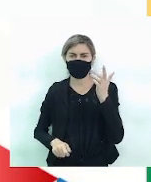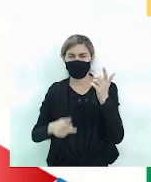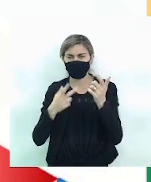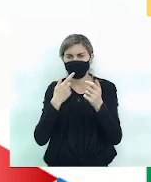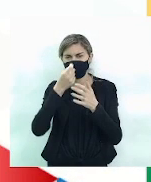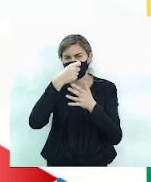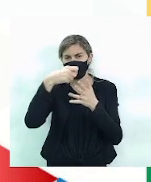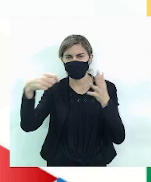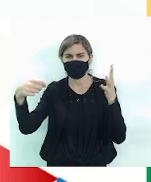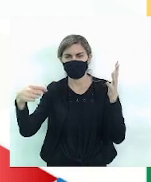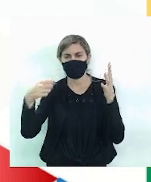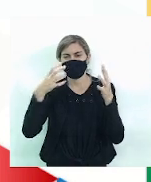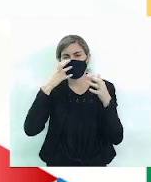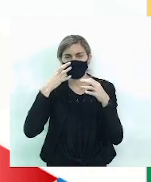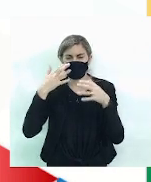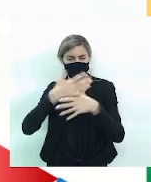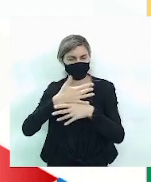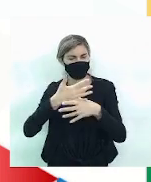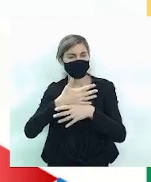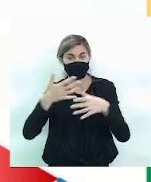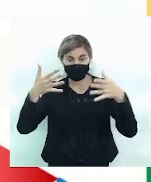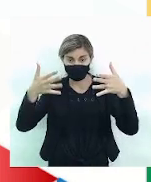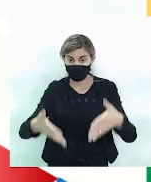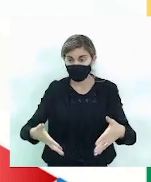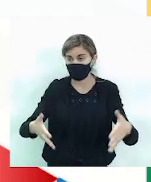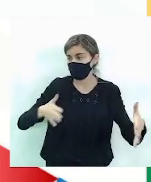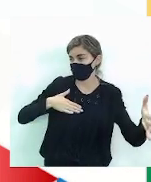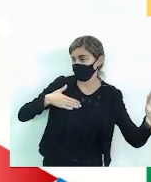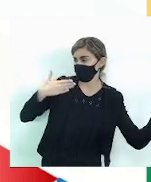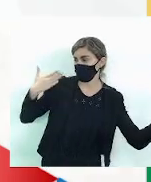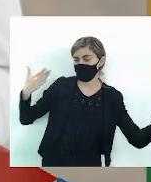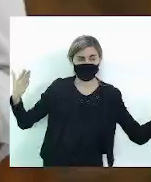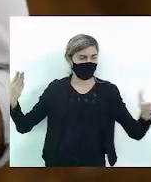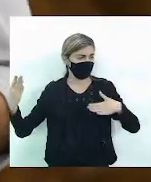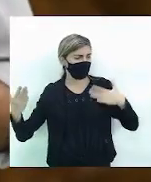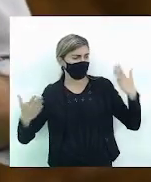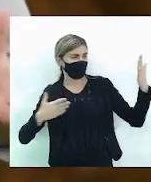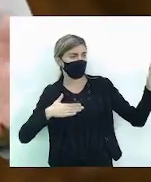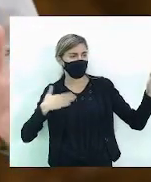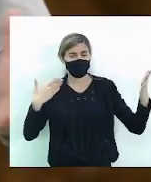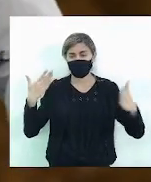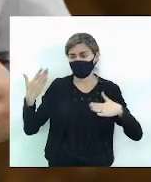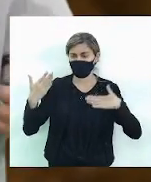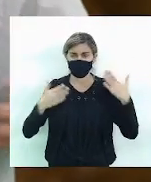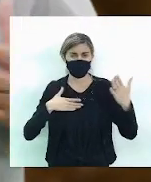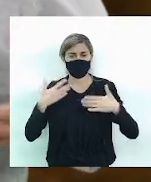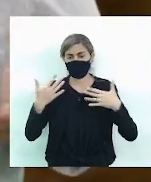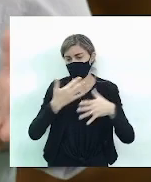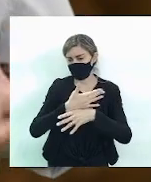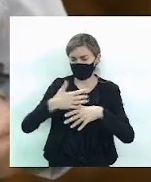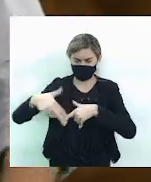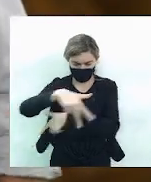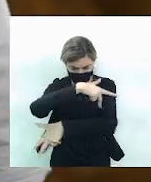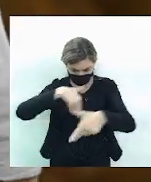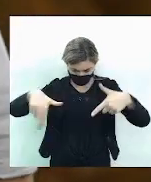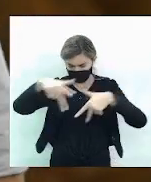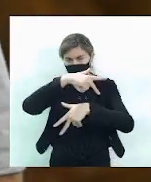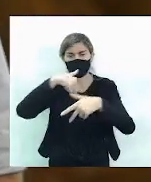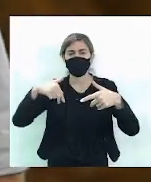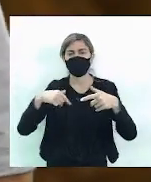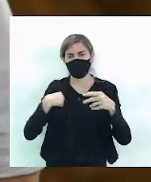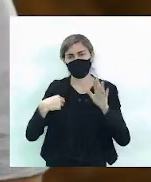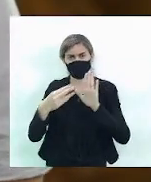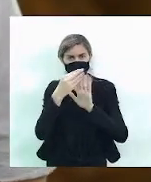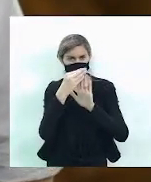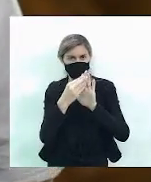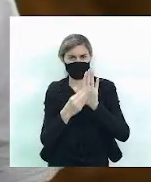da loucura, a gente que quando vem da cidade do interior, que chega aqui, a gente se assusta, e você fica assustado com aquela movimentação da cidade. E aí ele coloca,